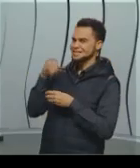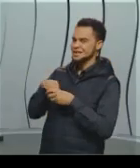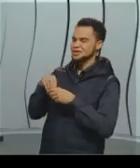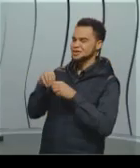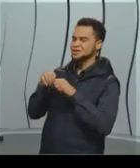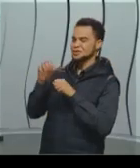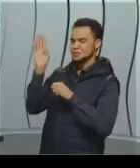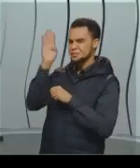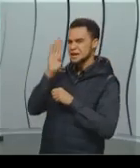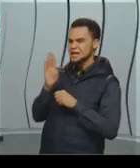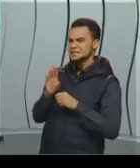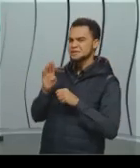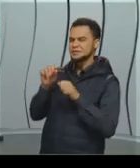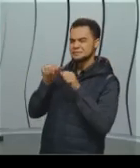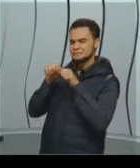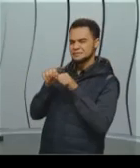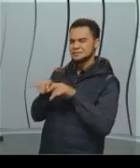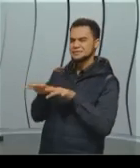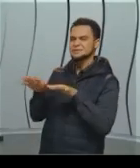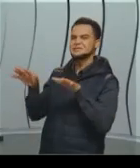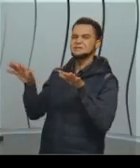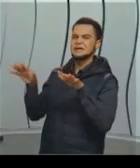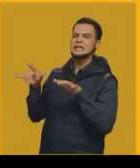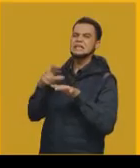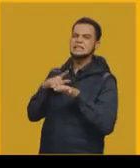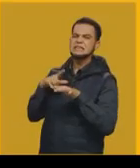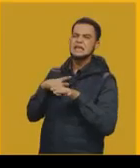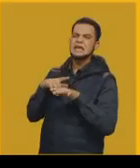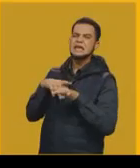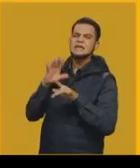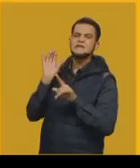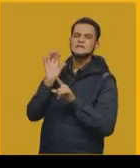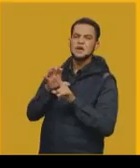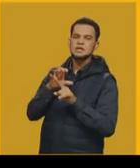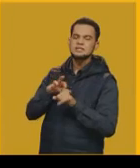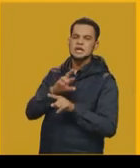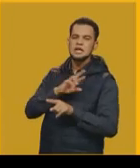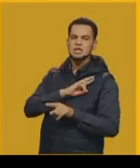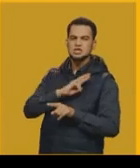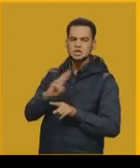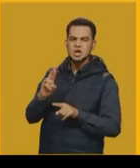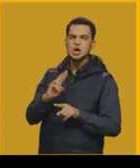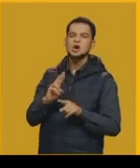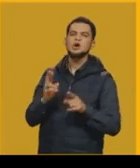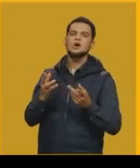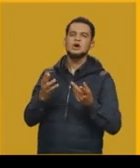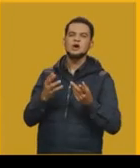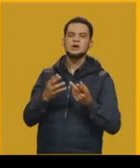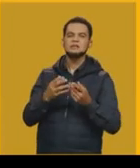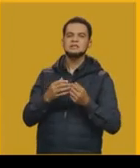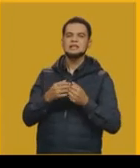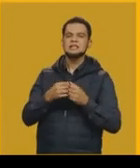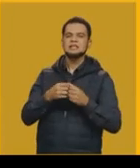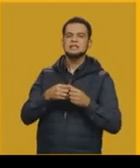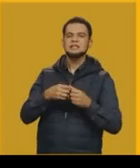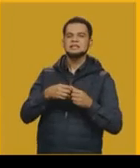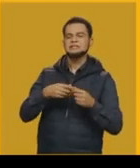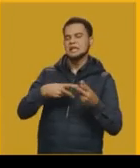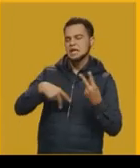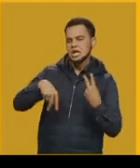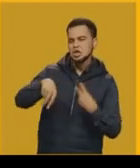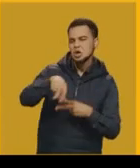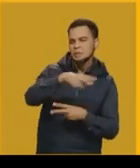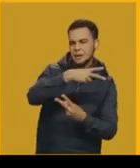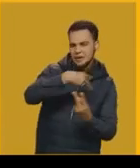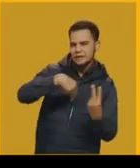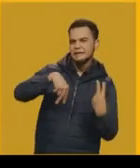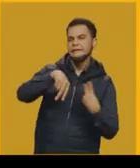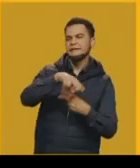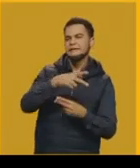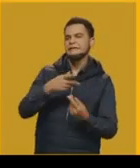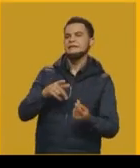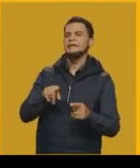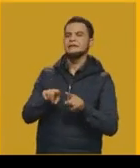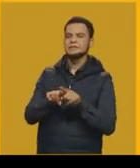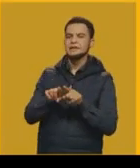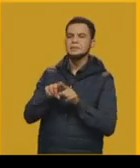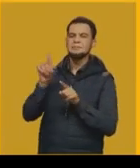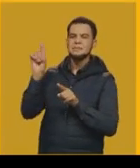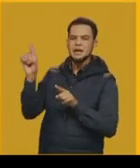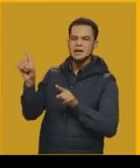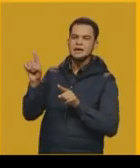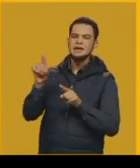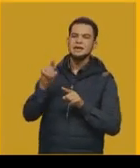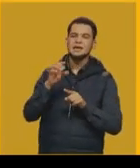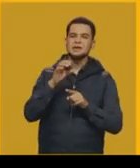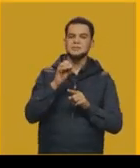vão trazer a influência religiosa por meio do candomblé, a crença nos orixás, né, a ideia de que todos os orixás